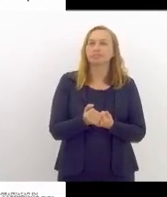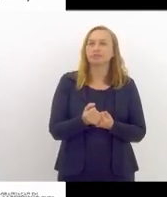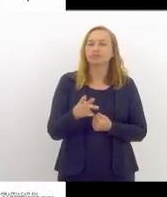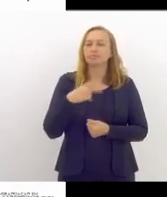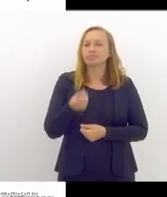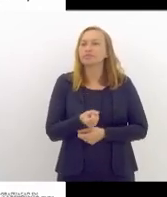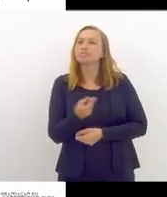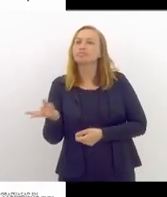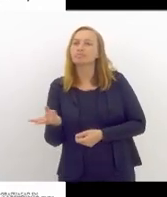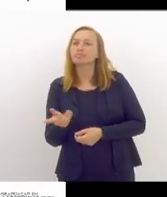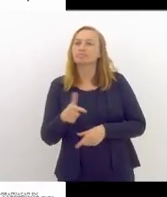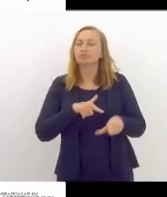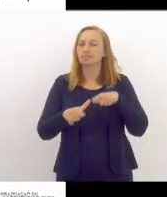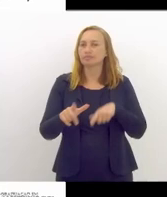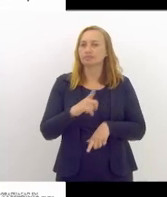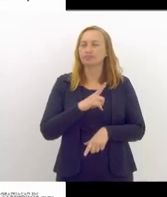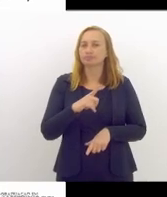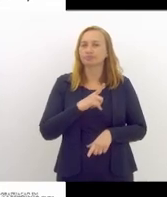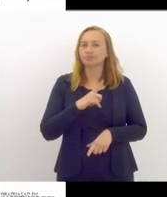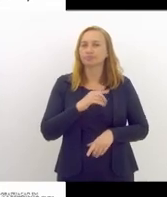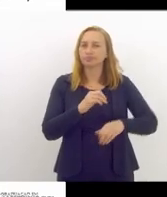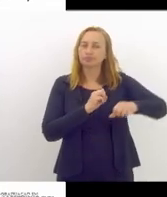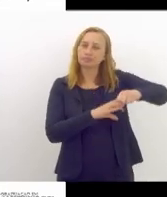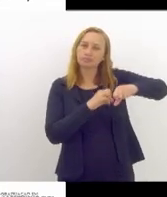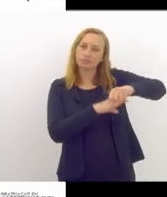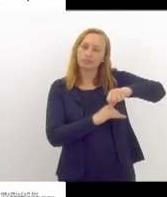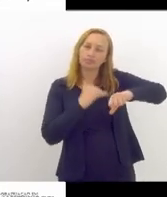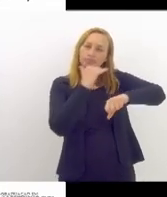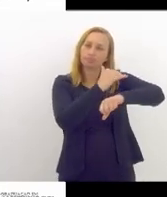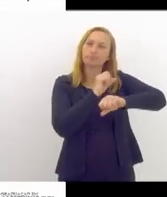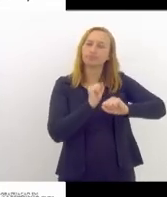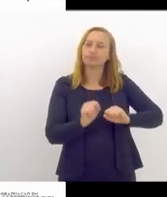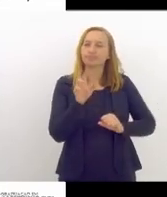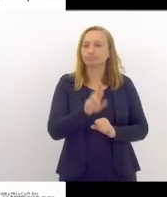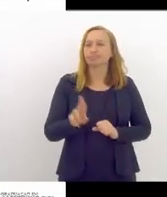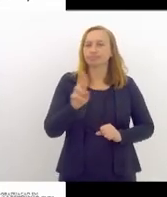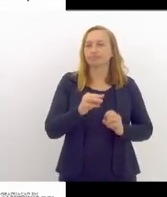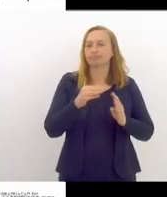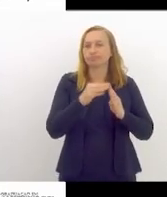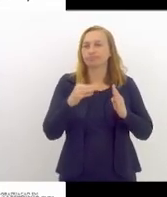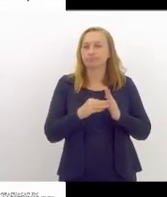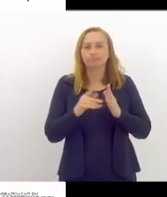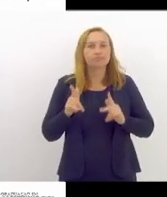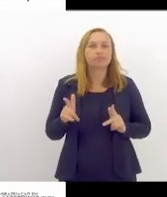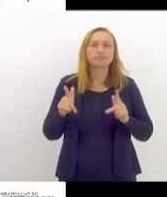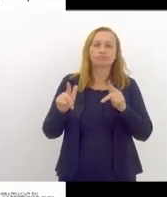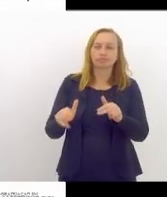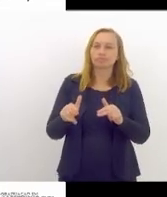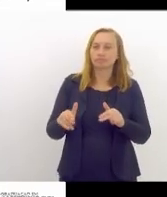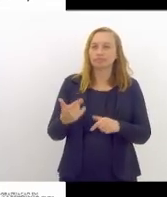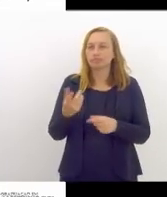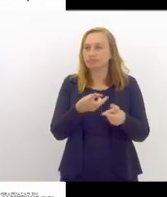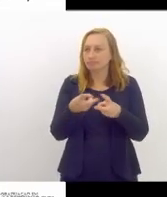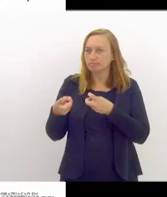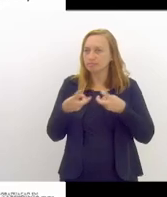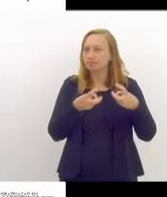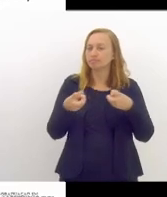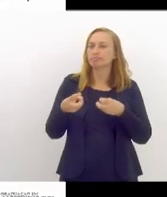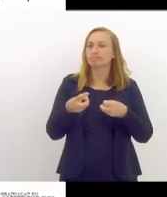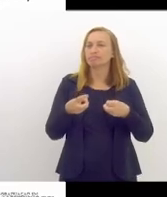então André no fundo soberano a gente pode utilizar metodologia similar para verificar